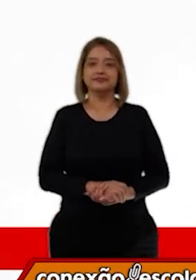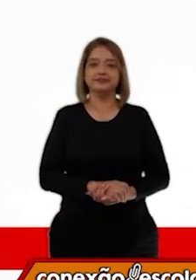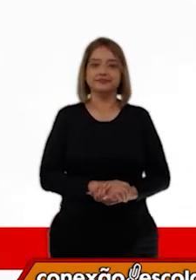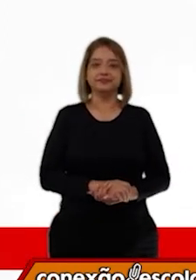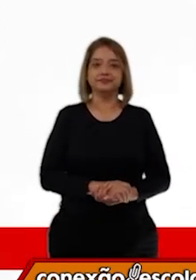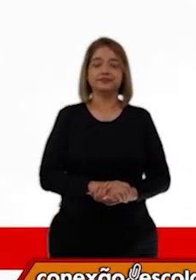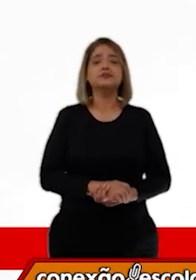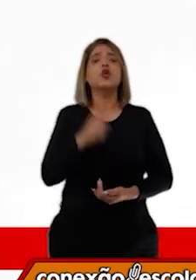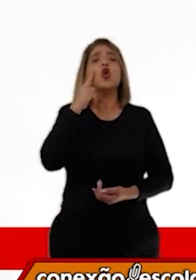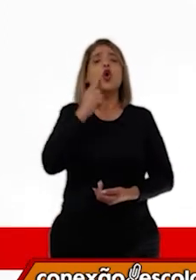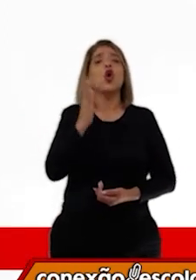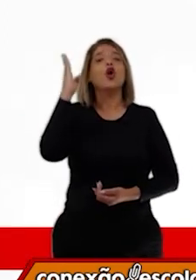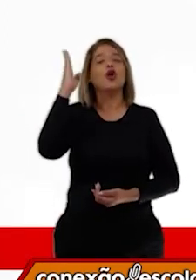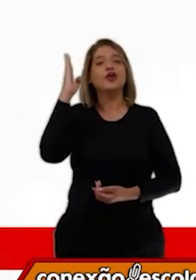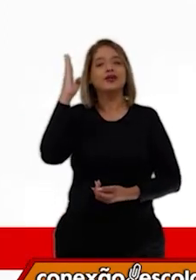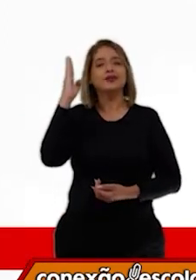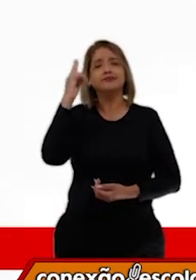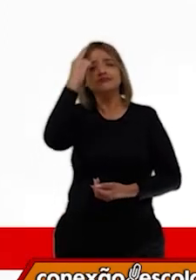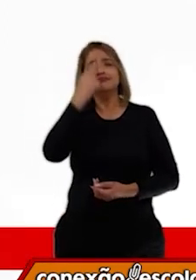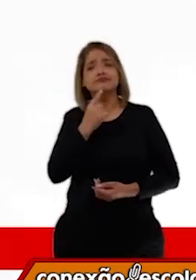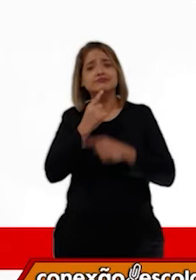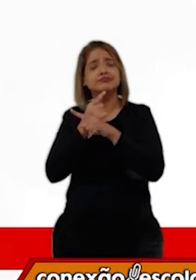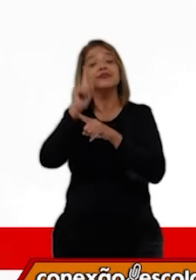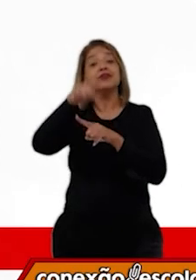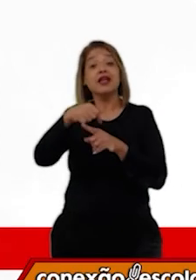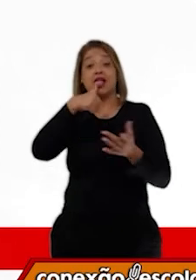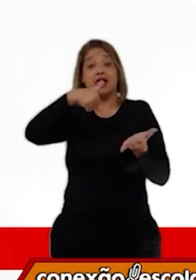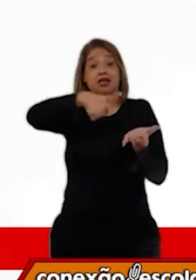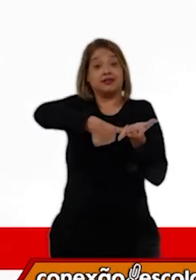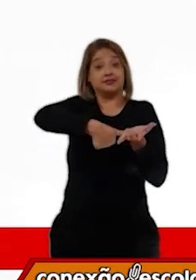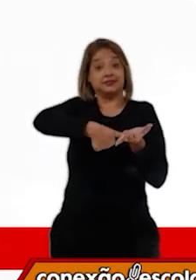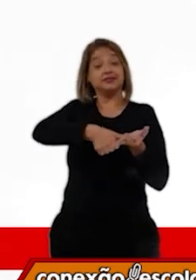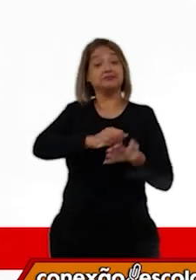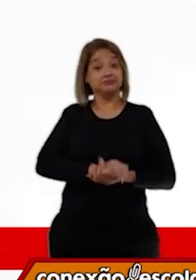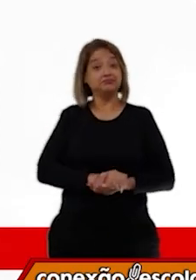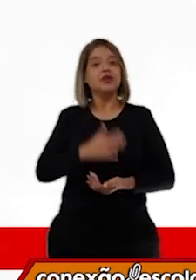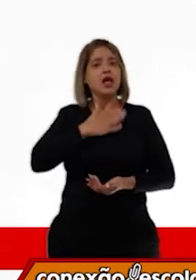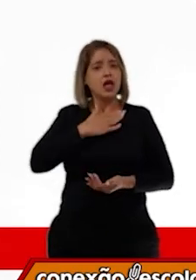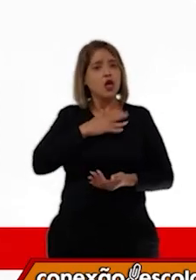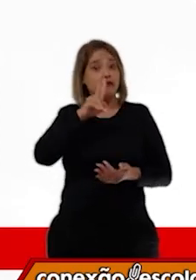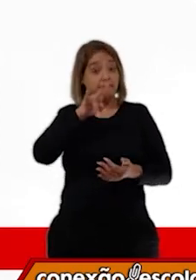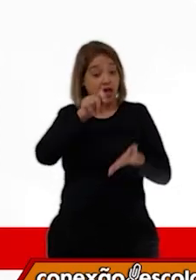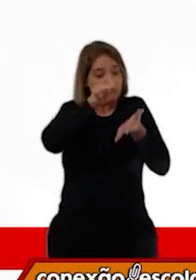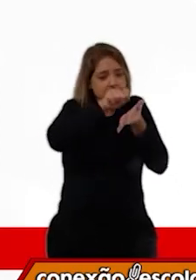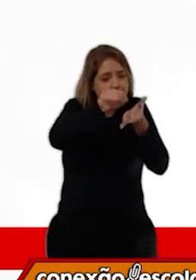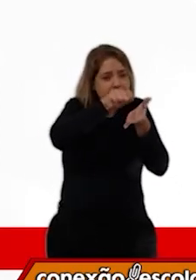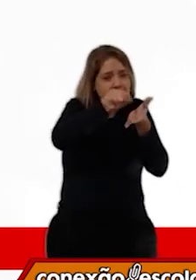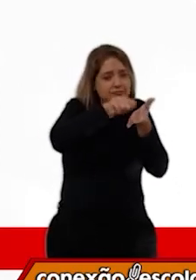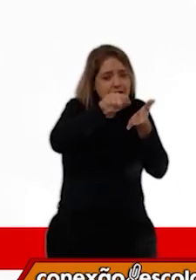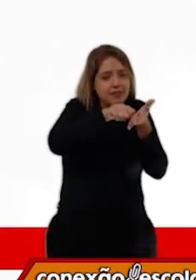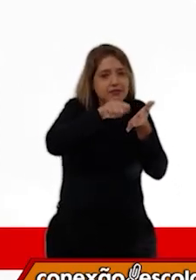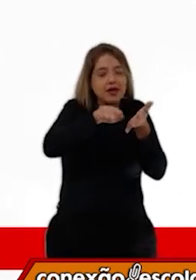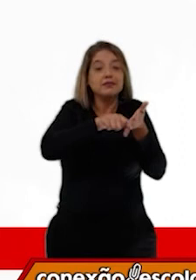Olha só essa figura. O que é isso? Isso é uma carta. Quando eu escrevo uma carta, eu uso